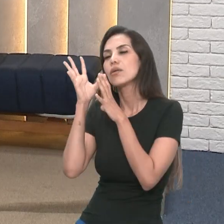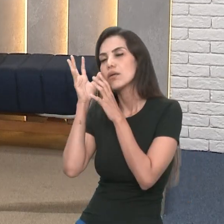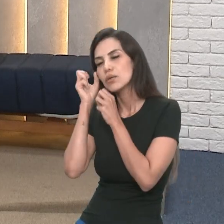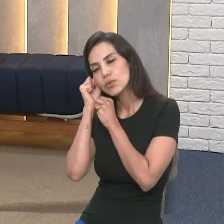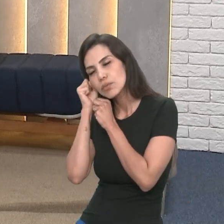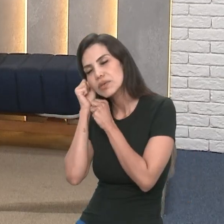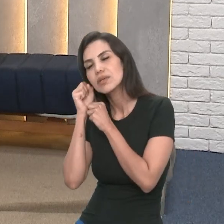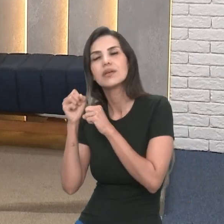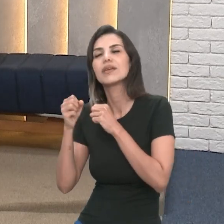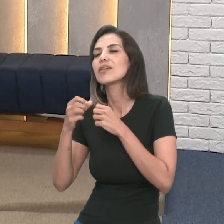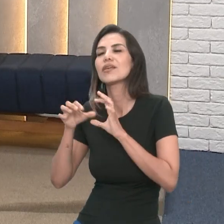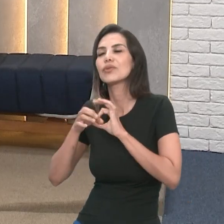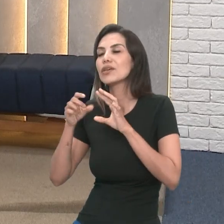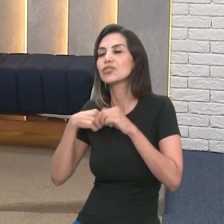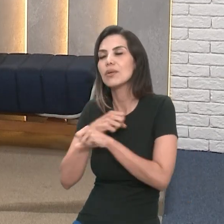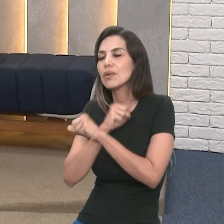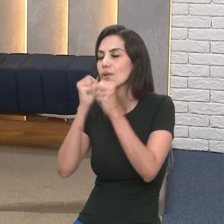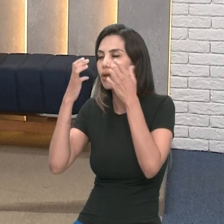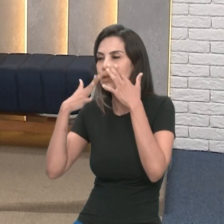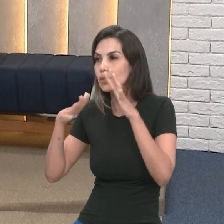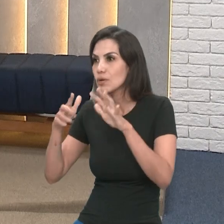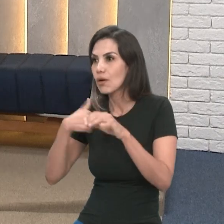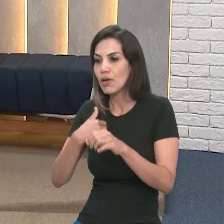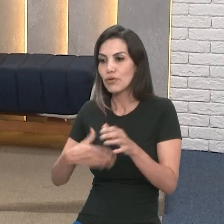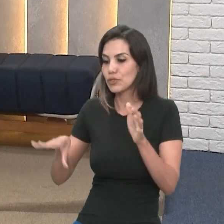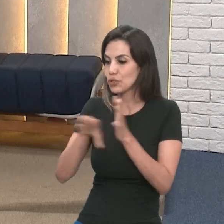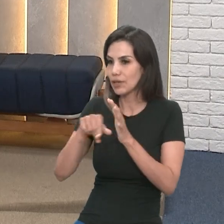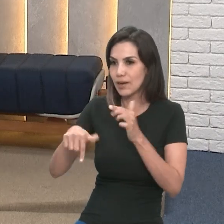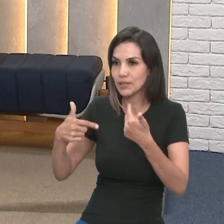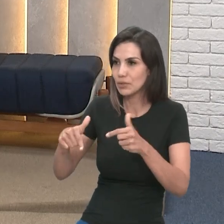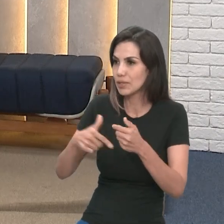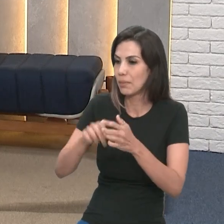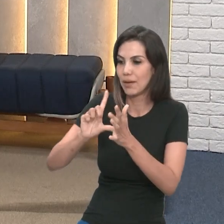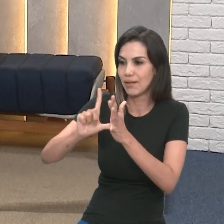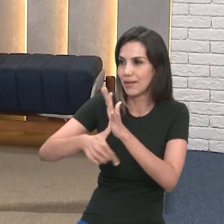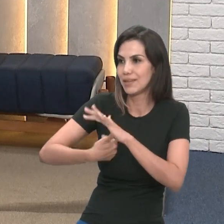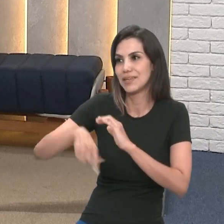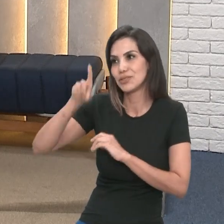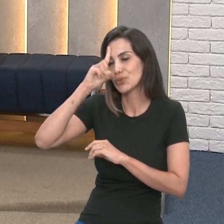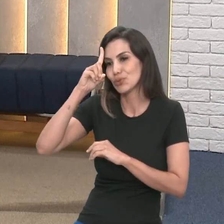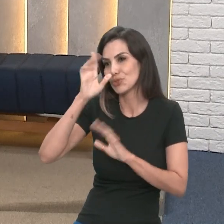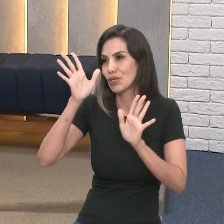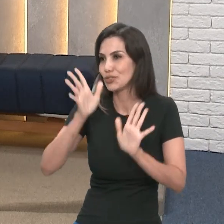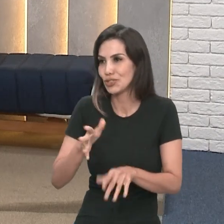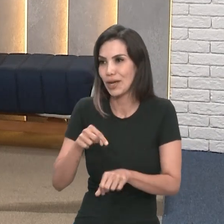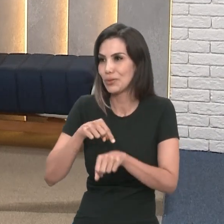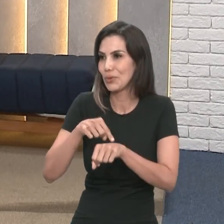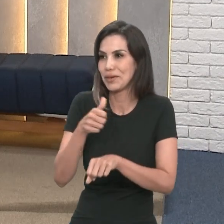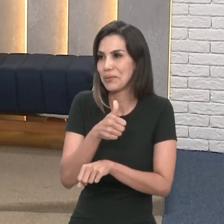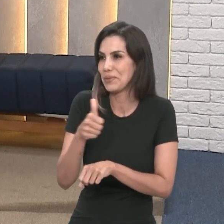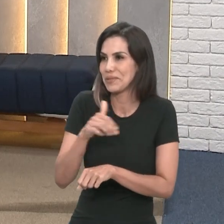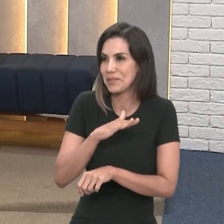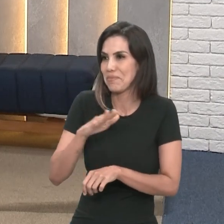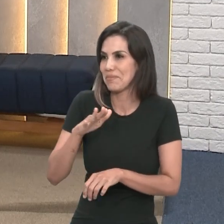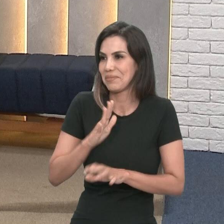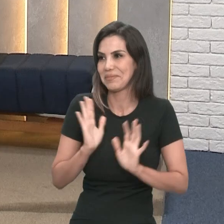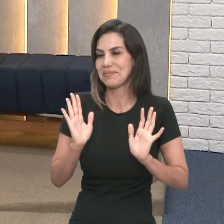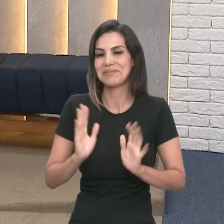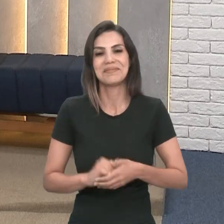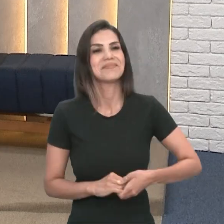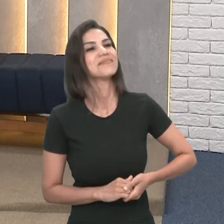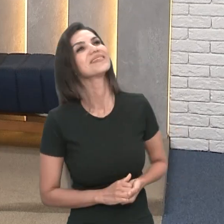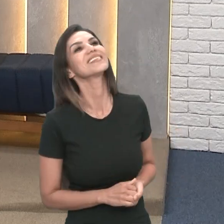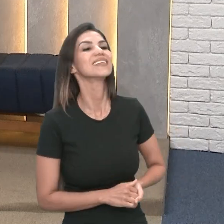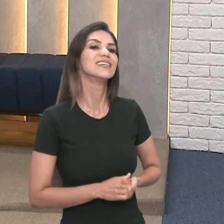programa. Esse é um ponto muito interessante, porque nós, né, todos nós, né, e aí eu vou falar assim, no